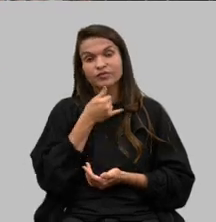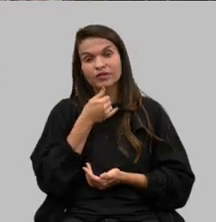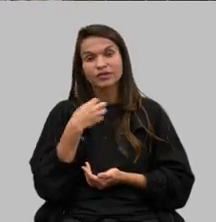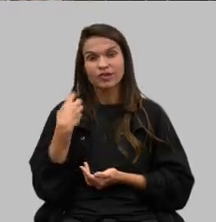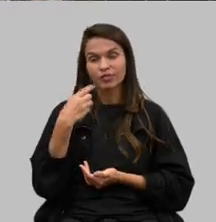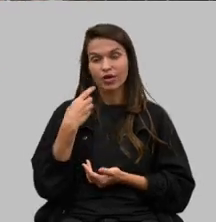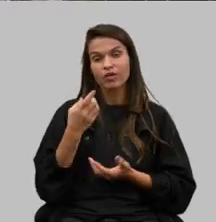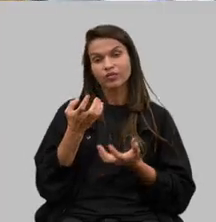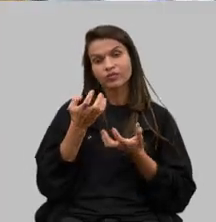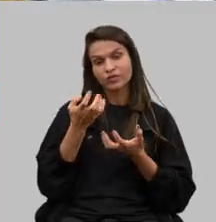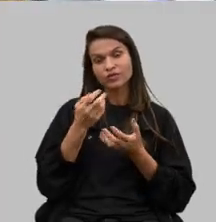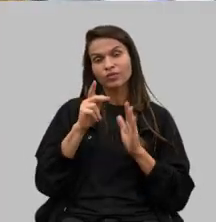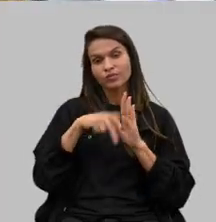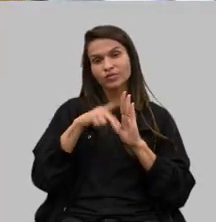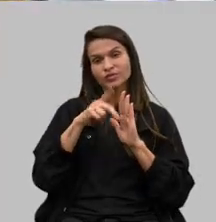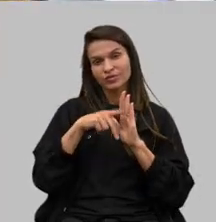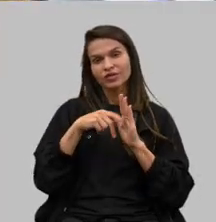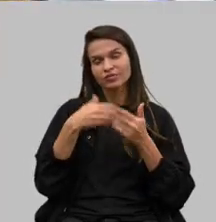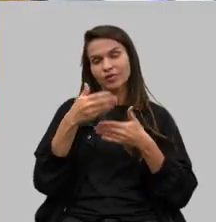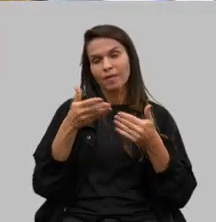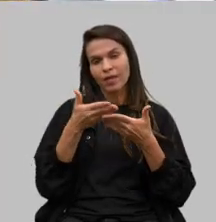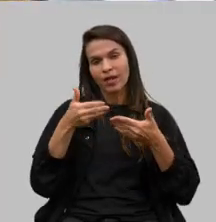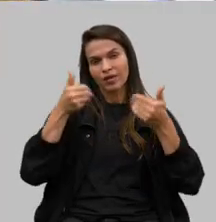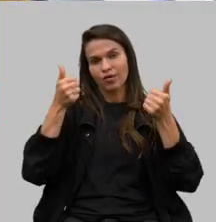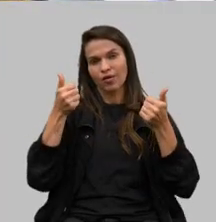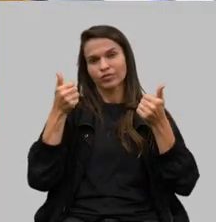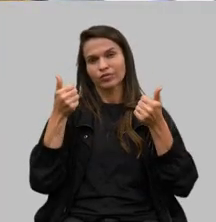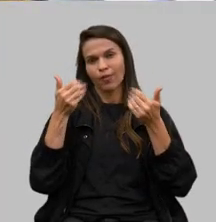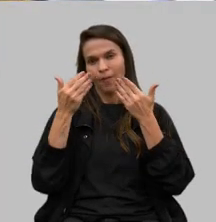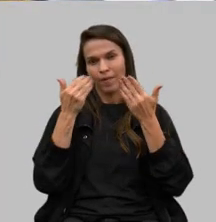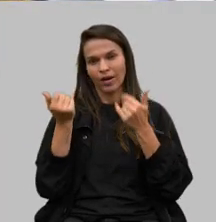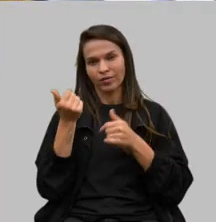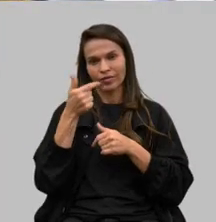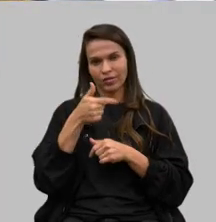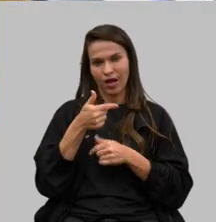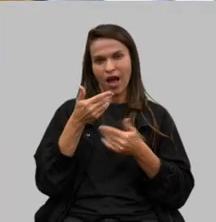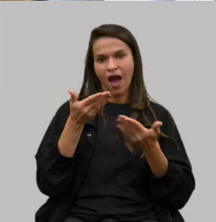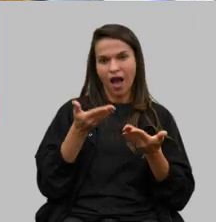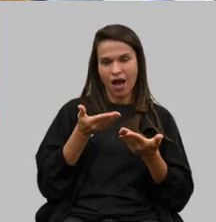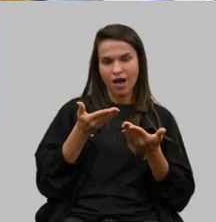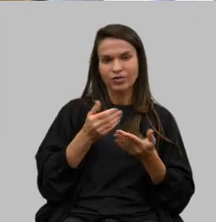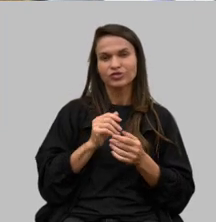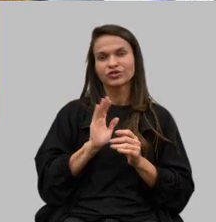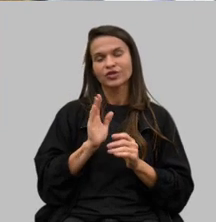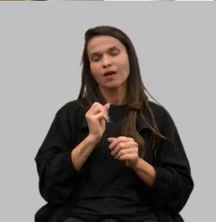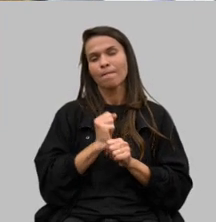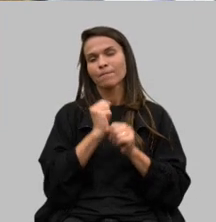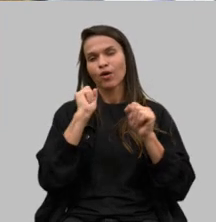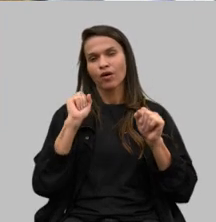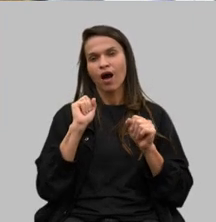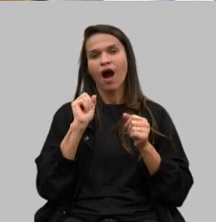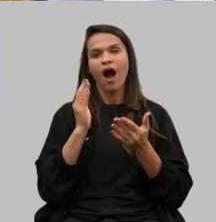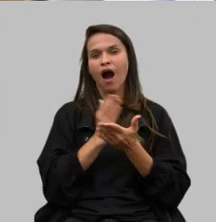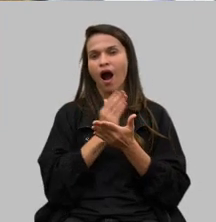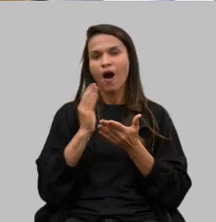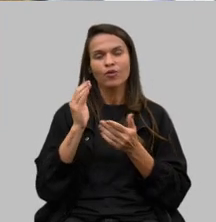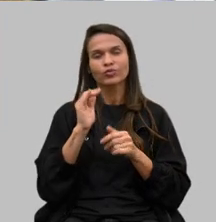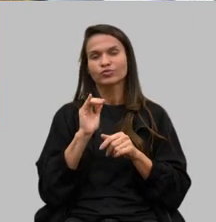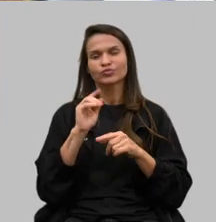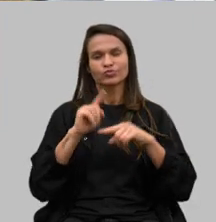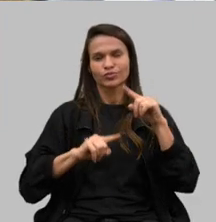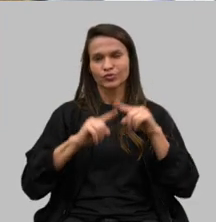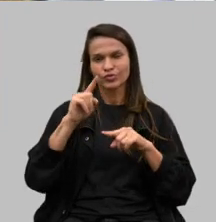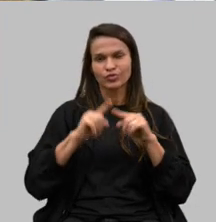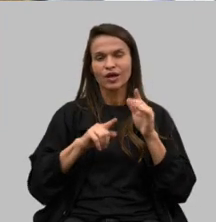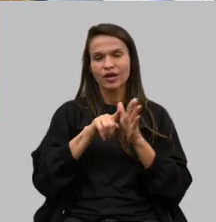Eu até gostaria que o projeto tivesse caminhando melhor do que tá eh a gente já deu bomba em alguns produtos dessas consultorias e eu tô à disposição